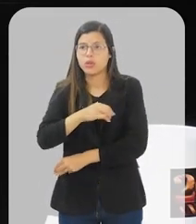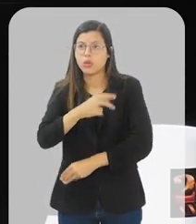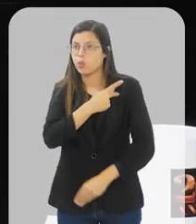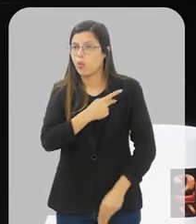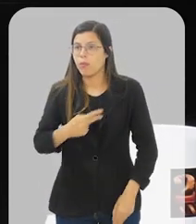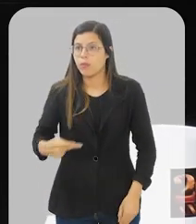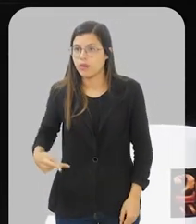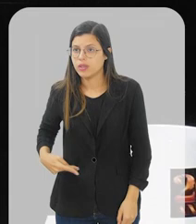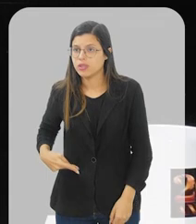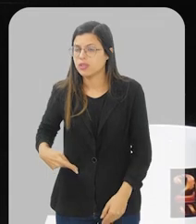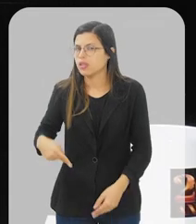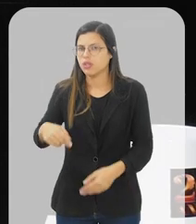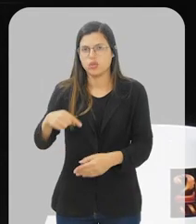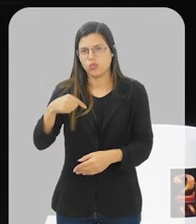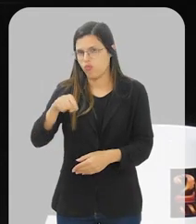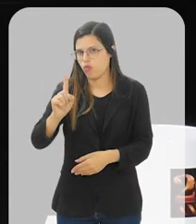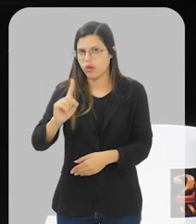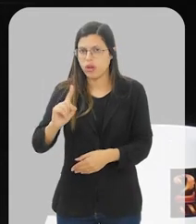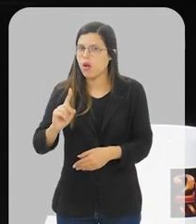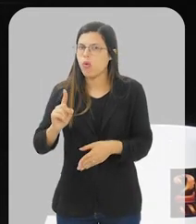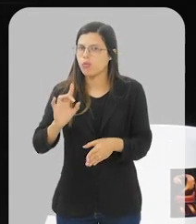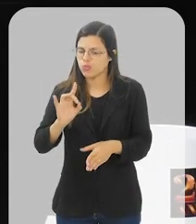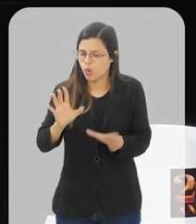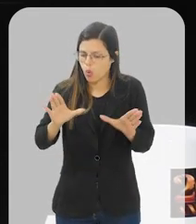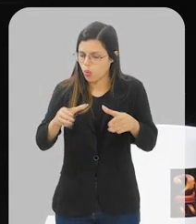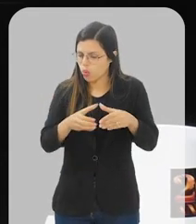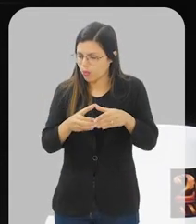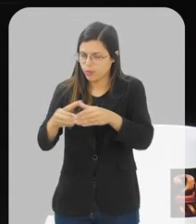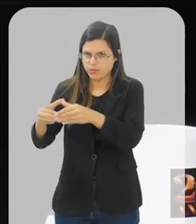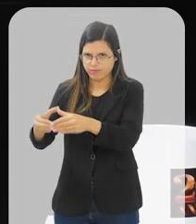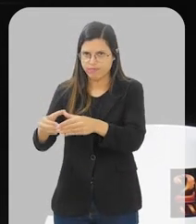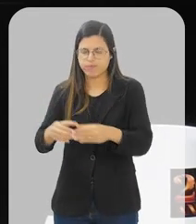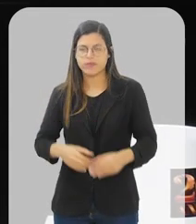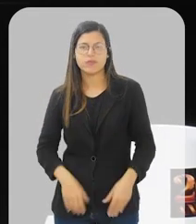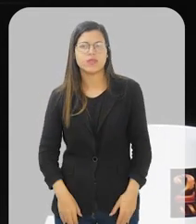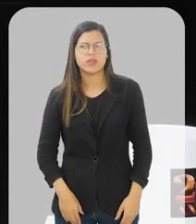foi. Foi toda a comitiva, mas foi muito...